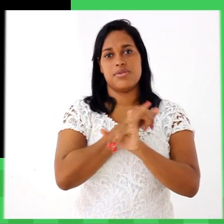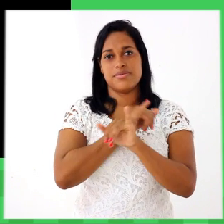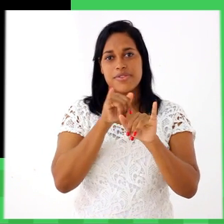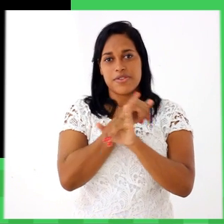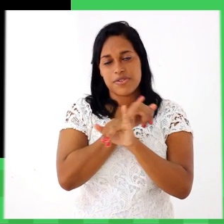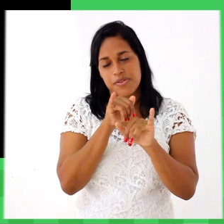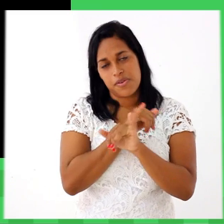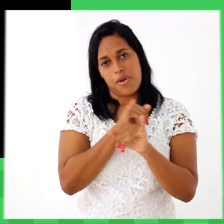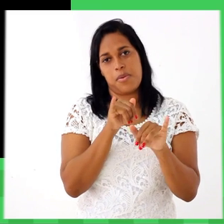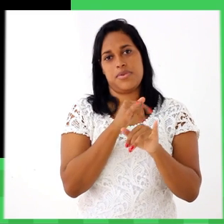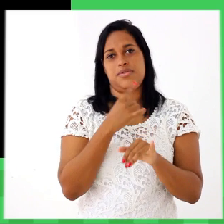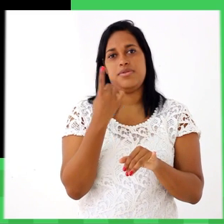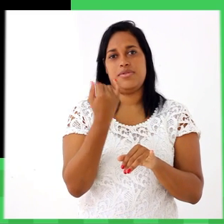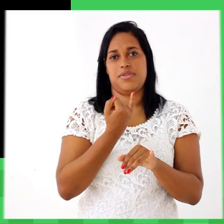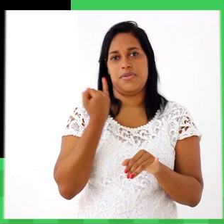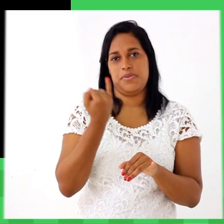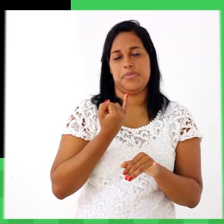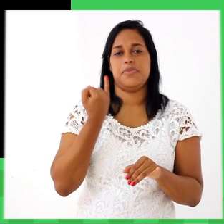que definem uma disciplina.